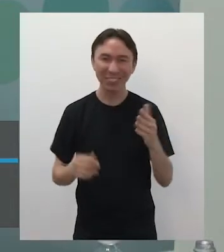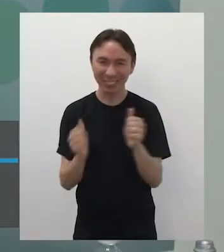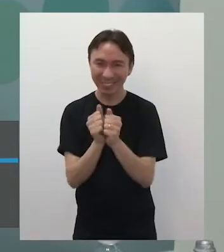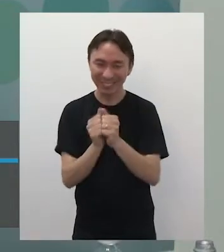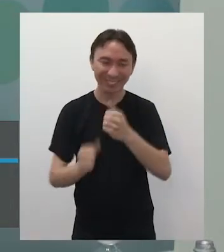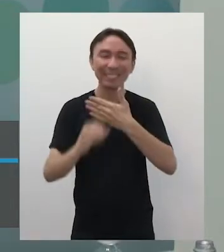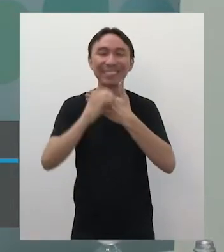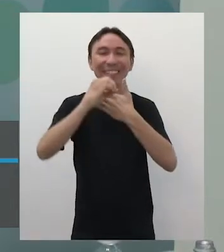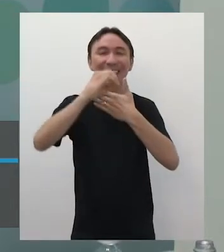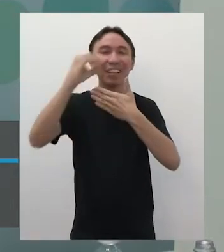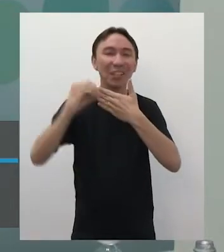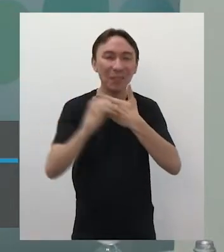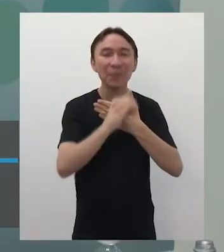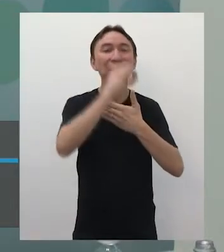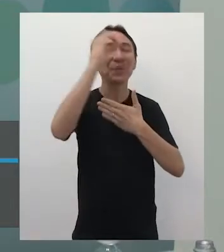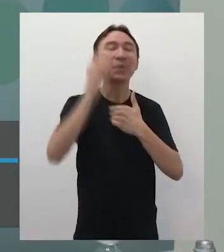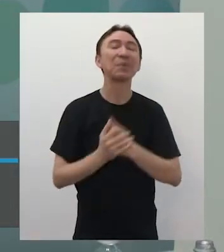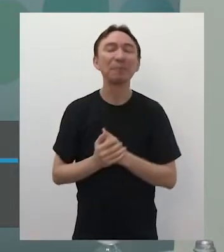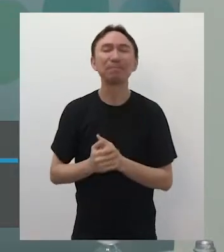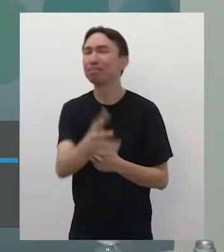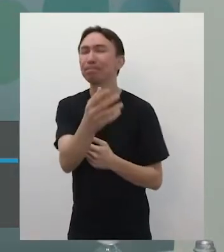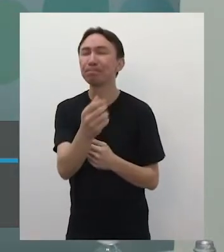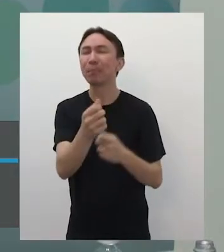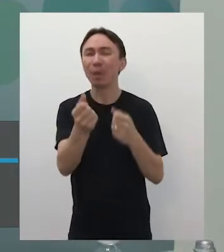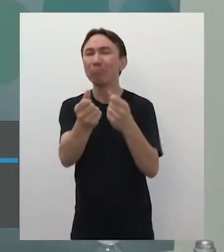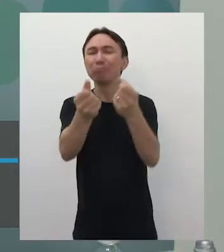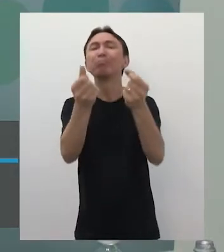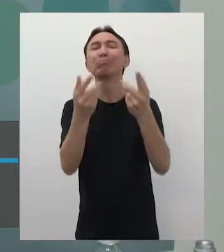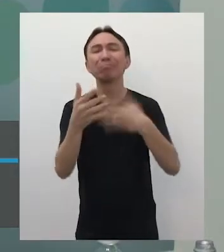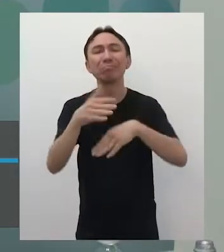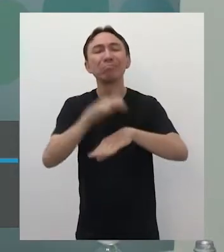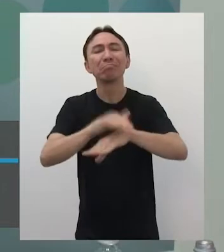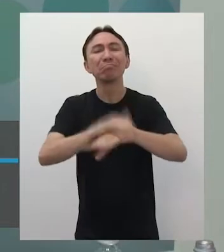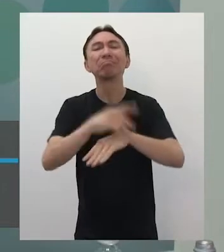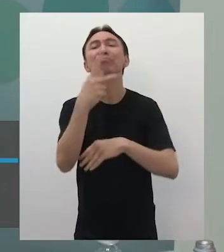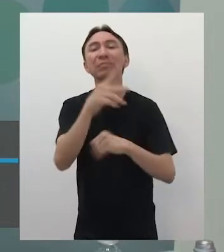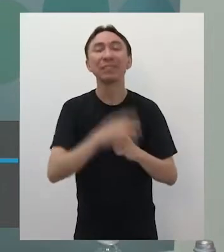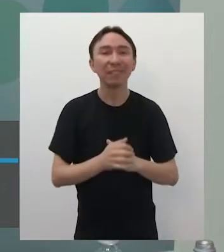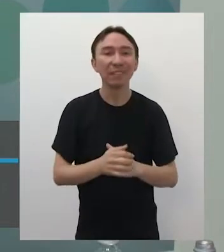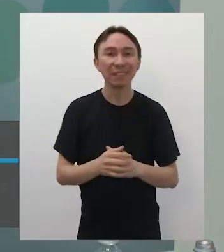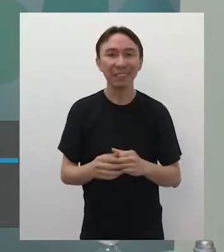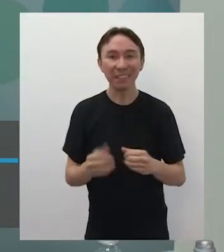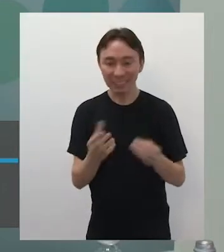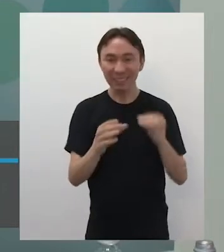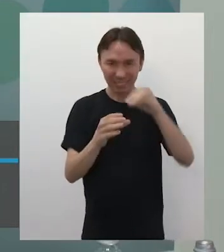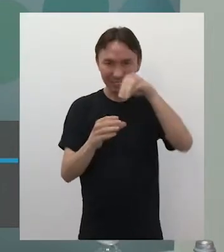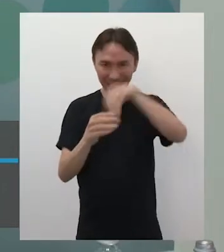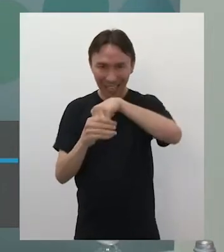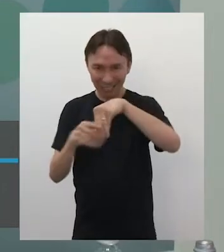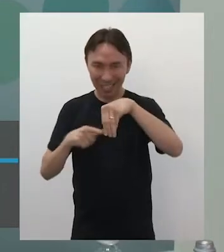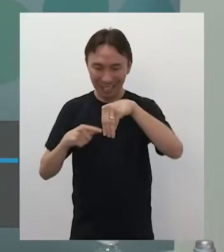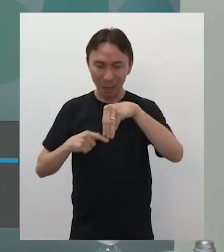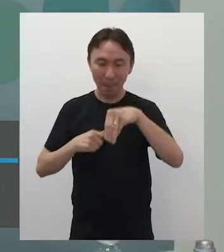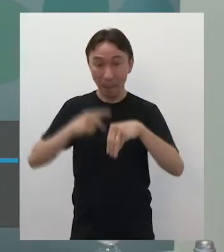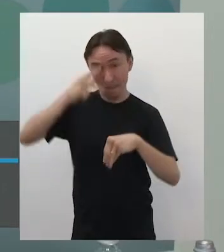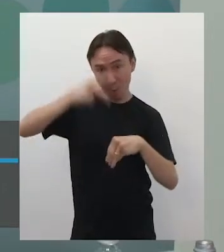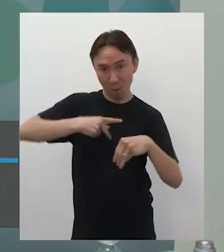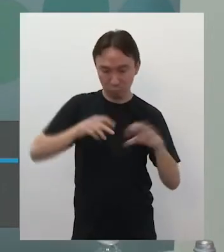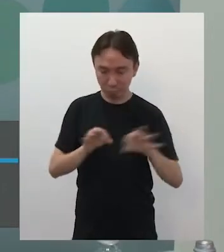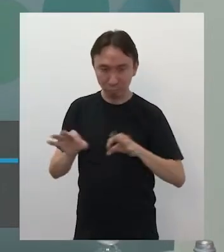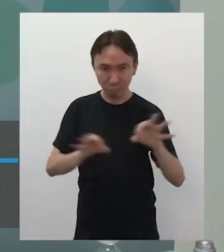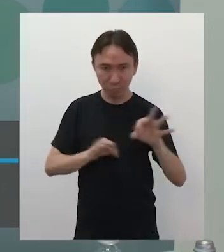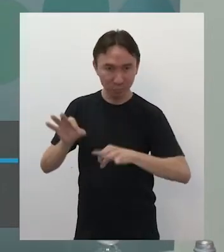Conseguimos, será, ajudar a professora Elisângela na sua dificuldade em torno da organização? Que eu acho que não é só você não, viu, professor? Eu acho que